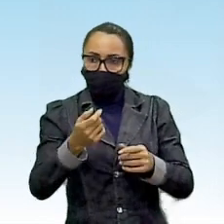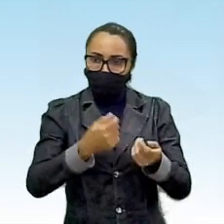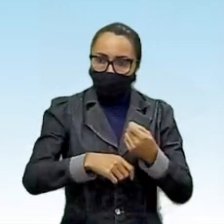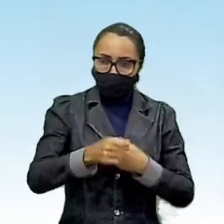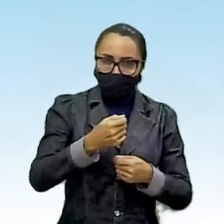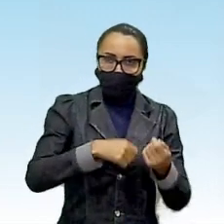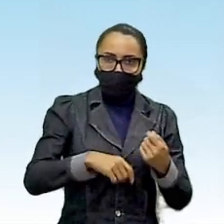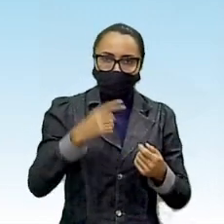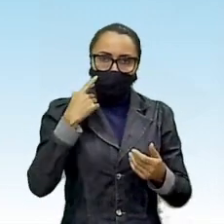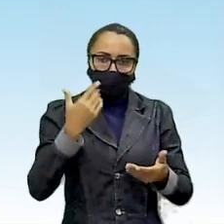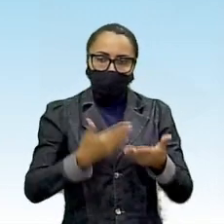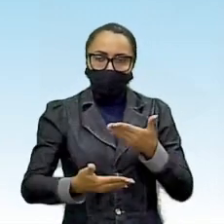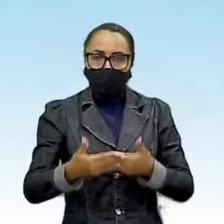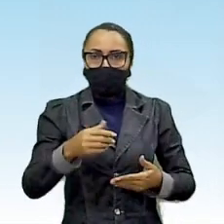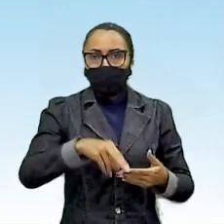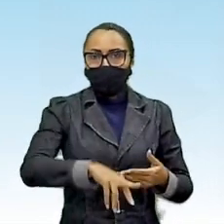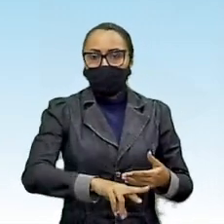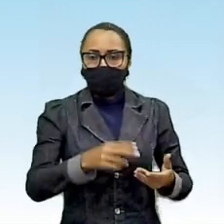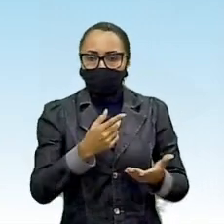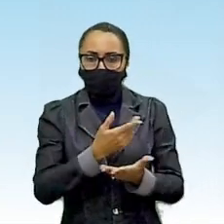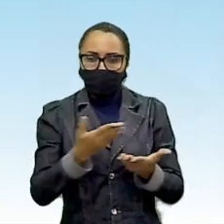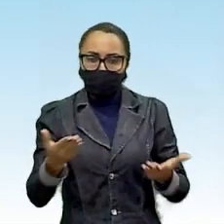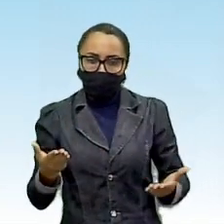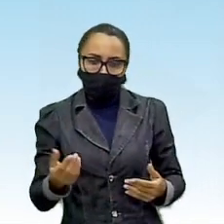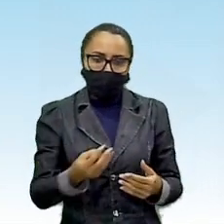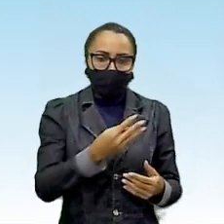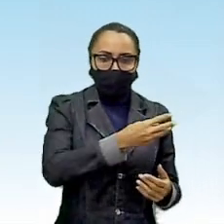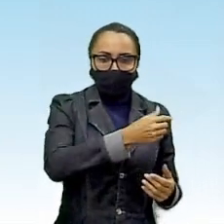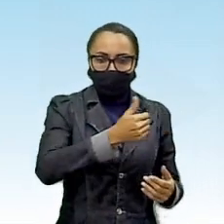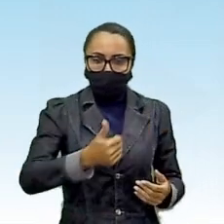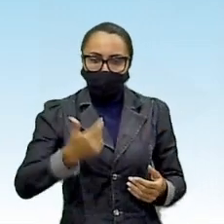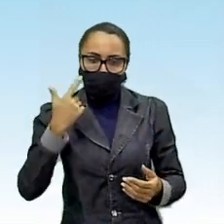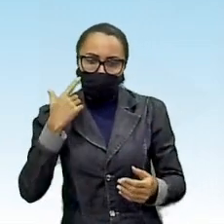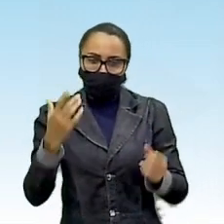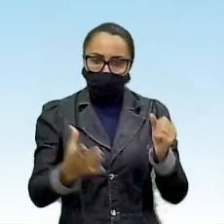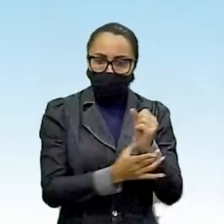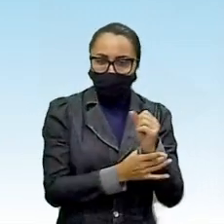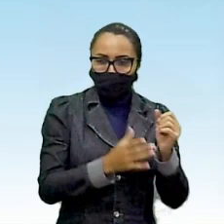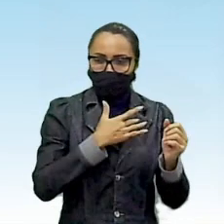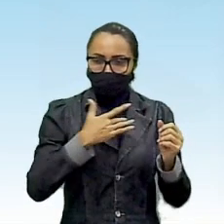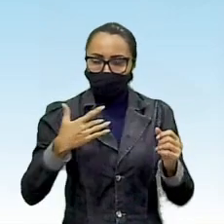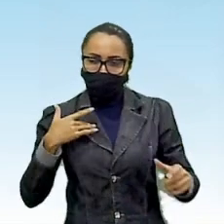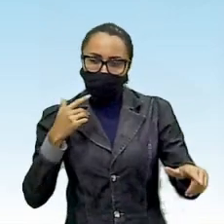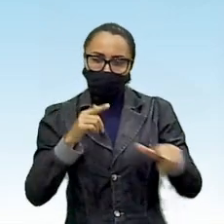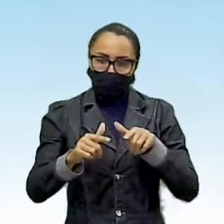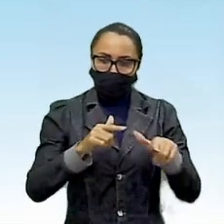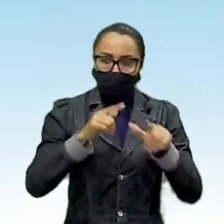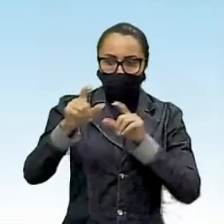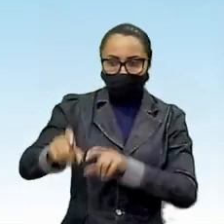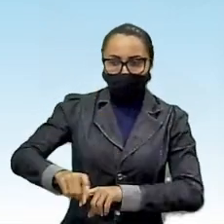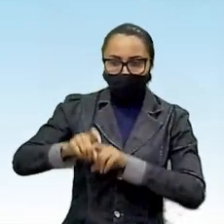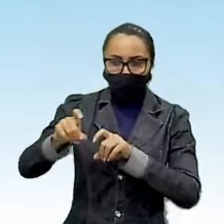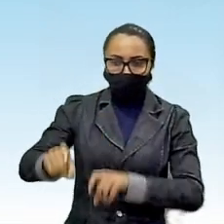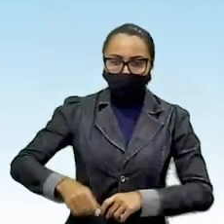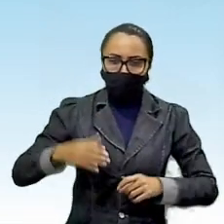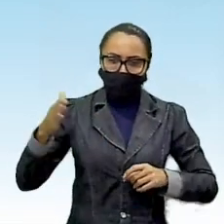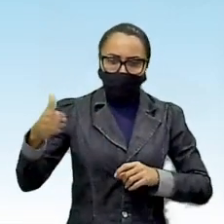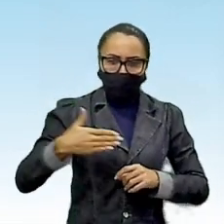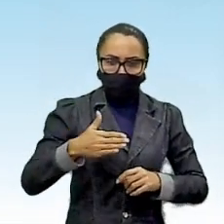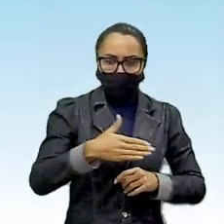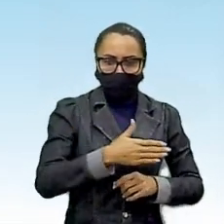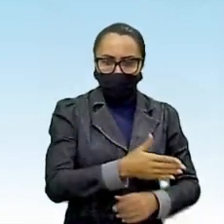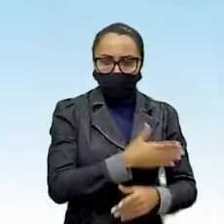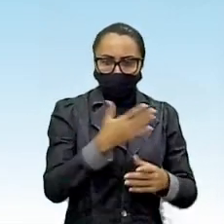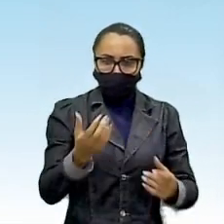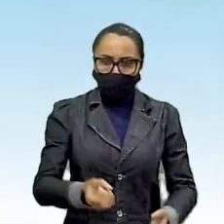administrativas relacionadas à NR. A NR 31, né, de segurança e saúde no trabalho na agricultura, pecuária,